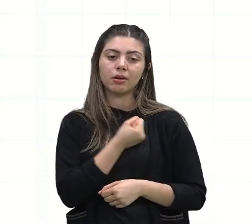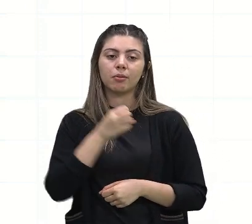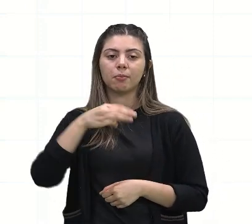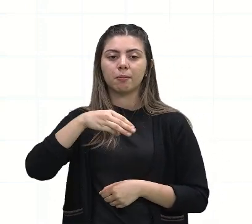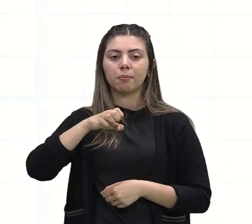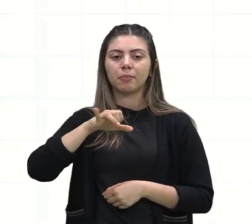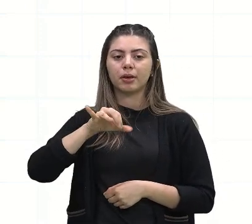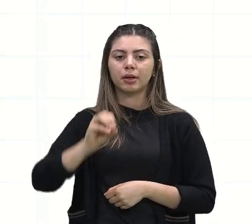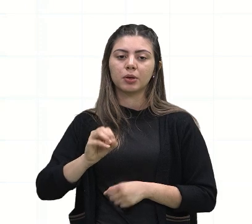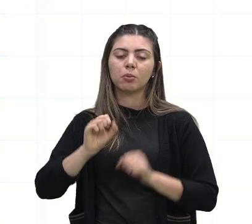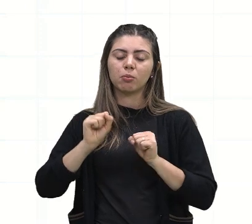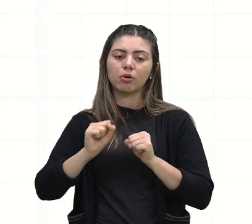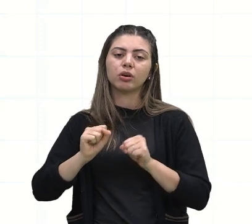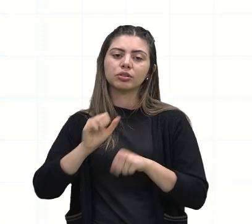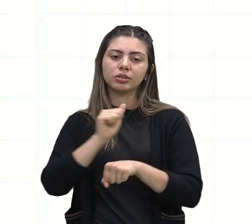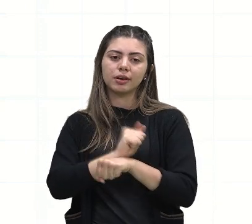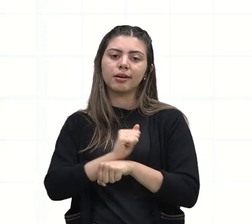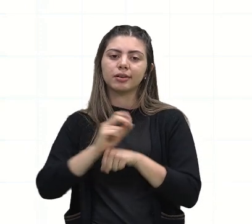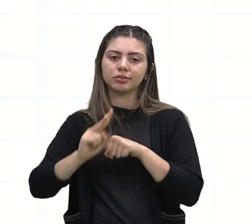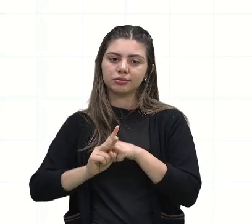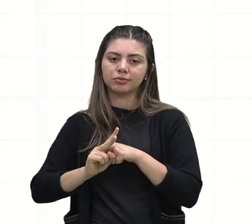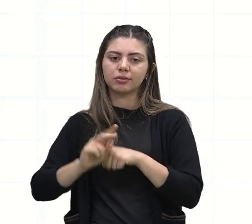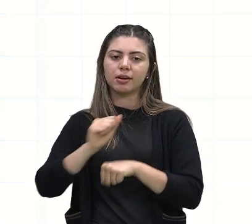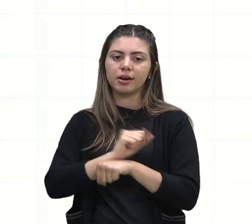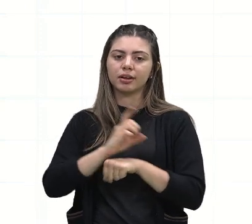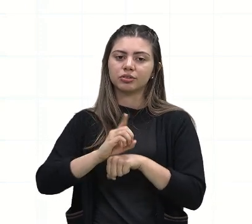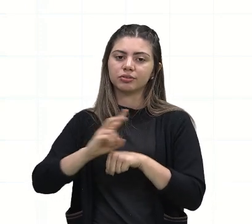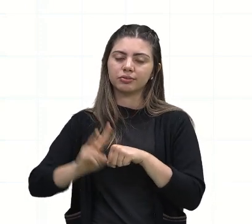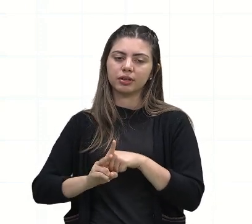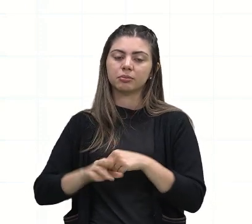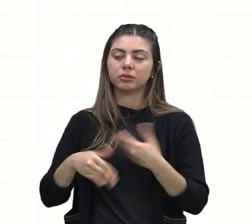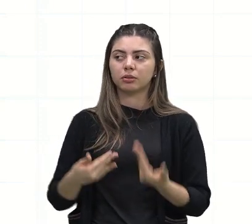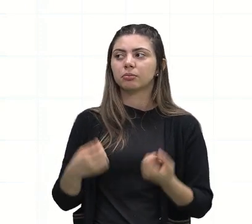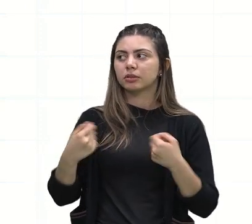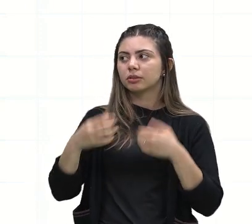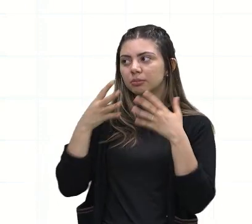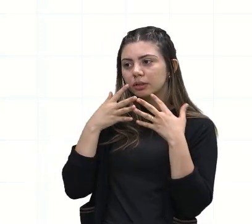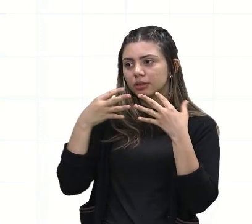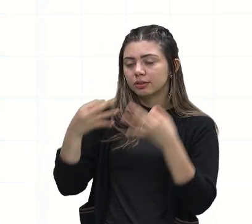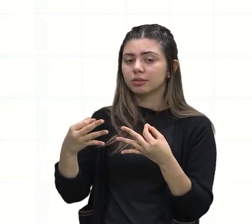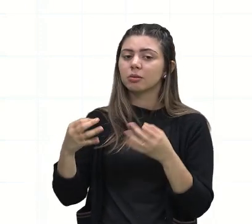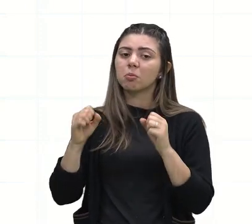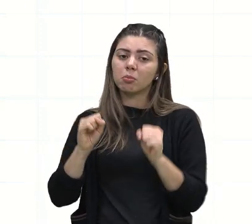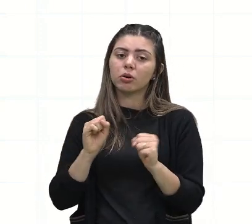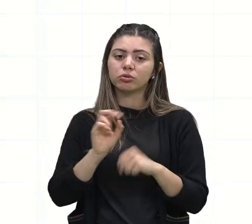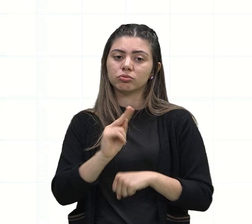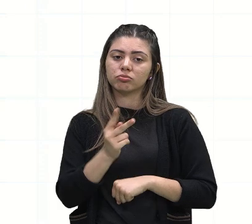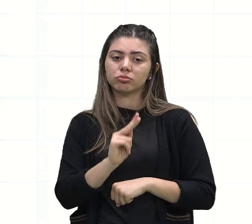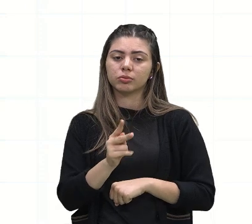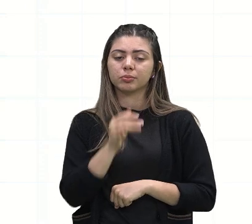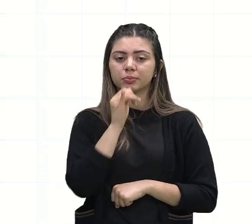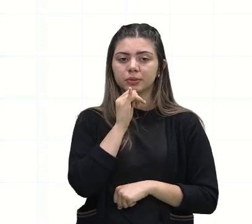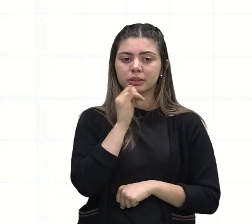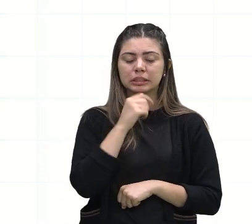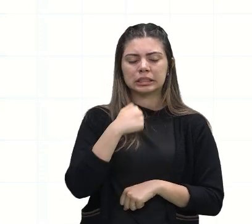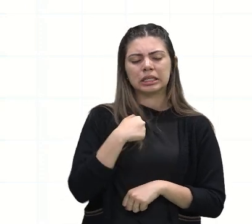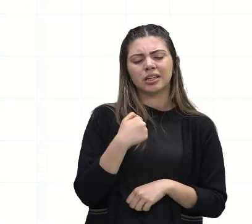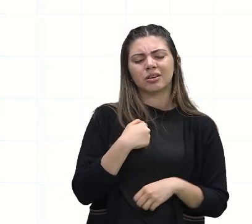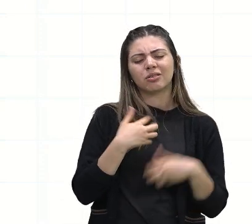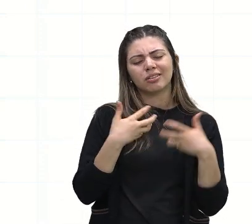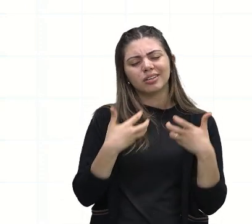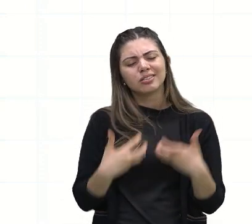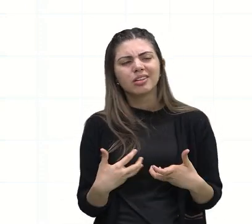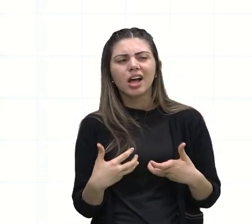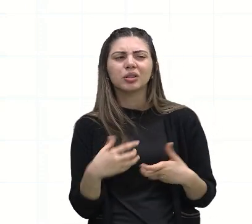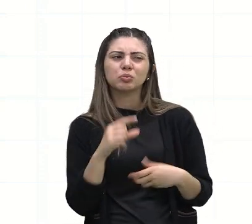de advérbio. Importante aqui a gente prestar atenção quando ele é numeral e quando ele é um advérbio. Quando eu digo assim, estou meio